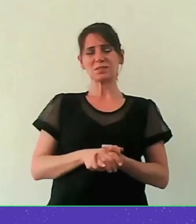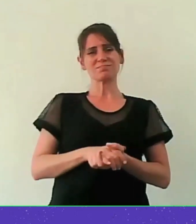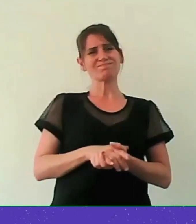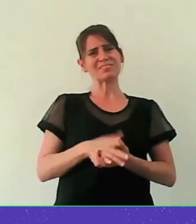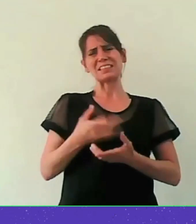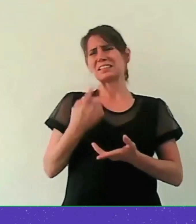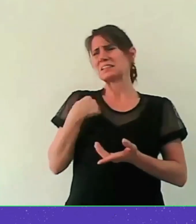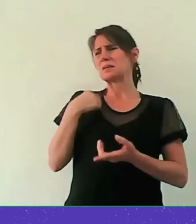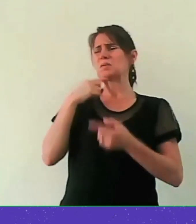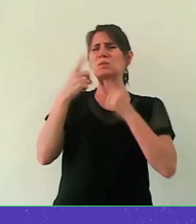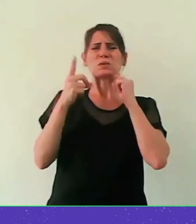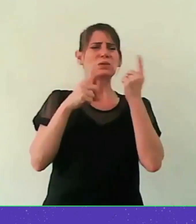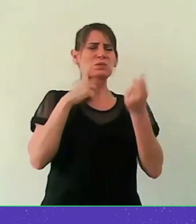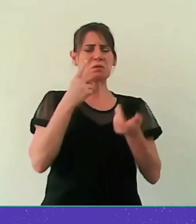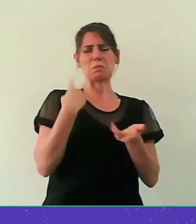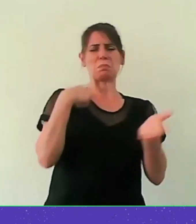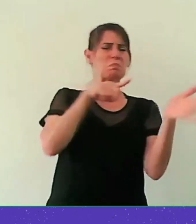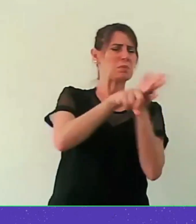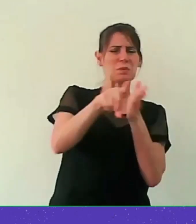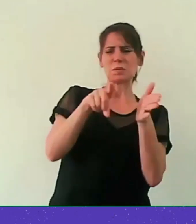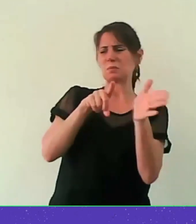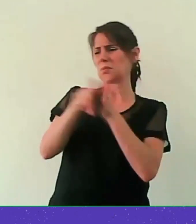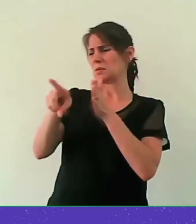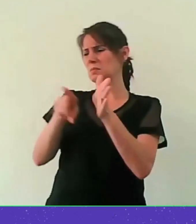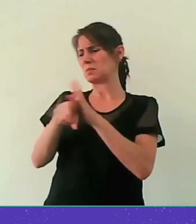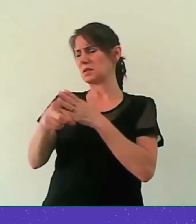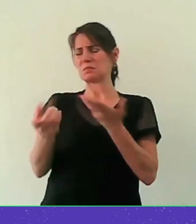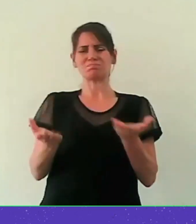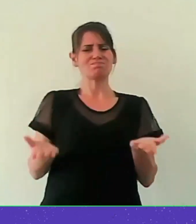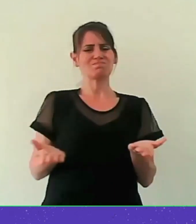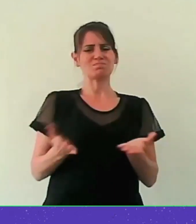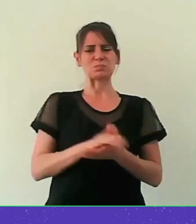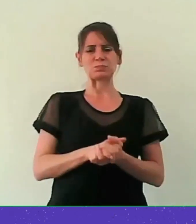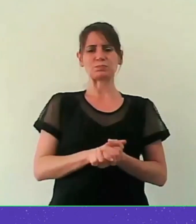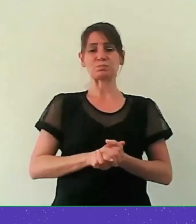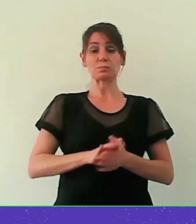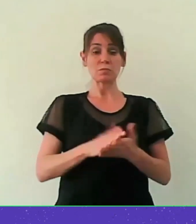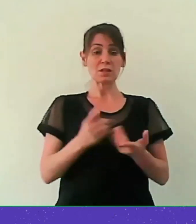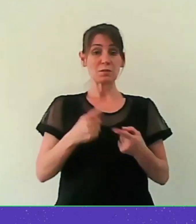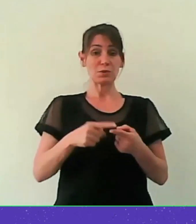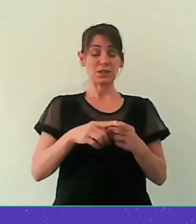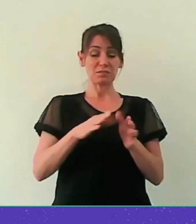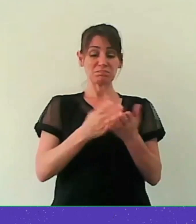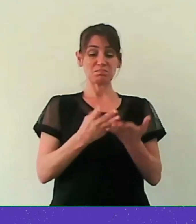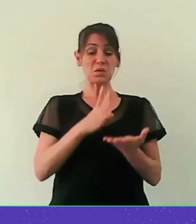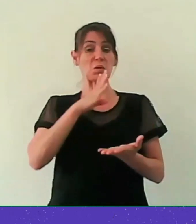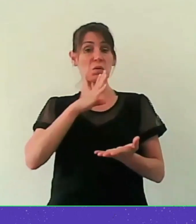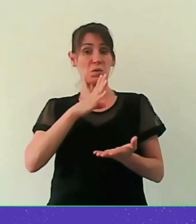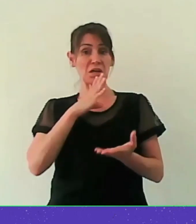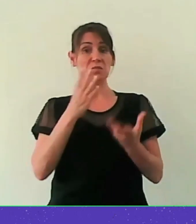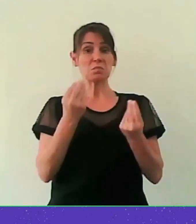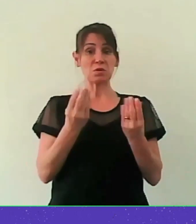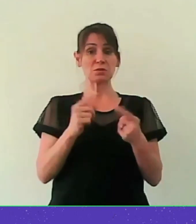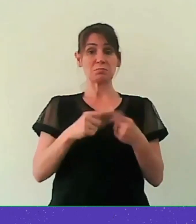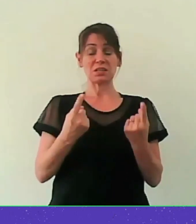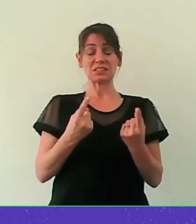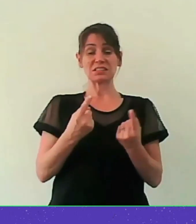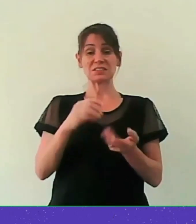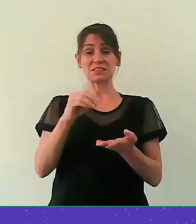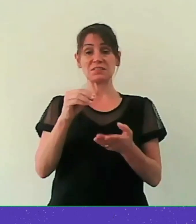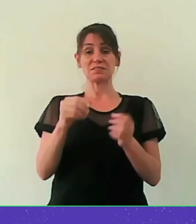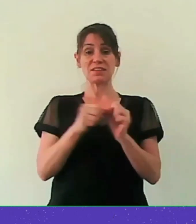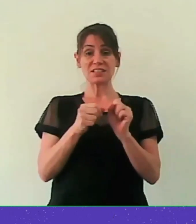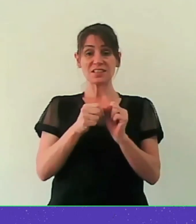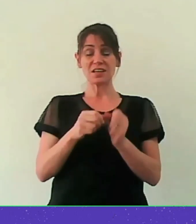questionadora, né? Conhece muito, faz pouco. Mas, irmãos, agora na